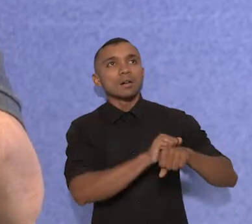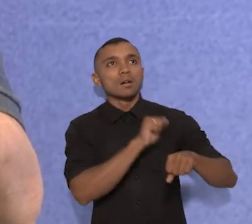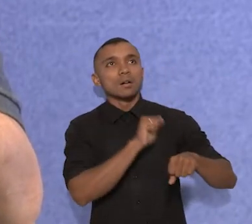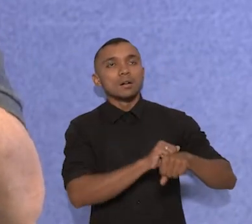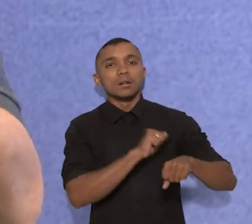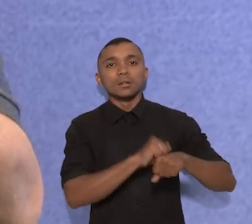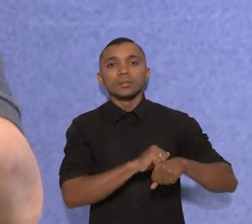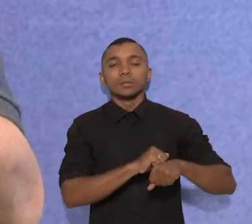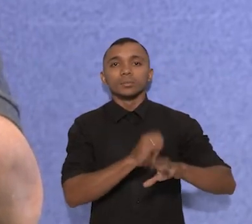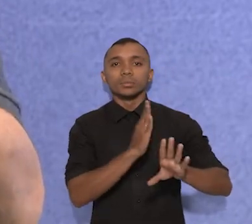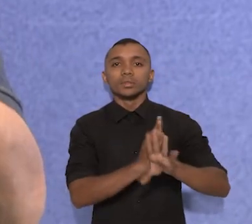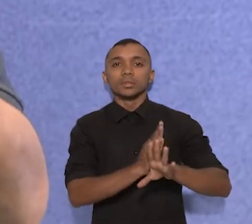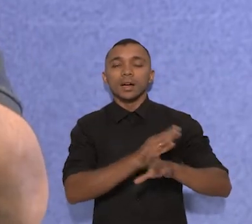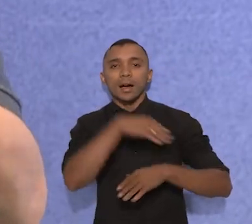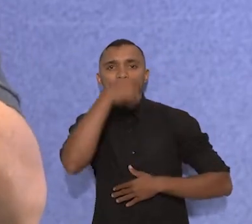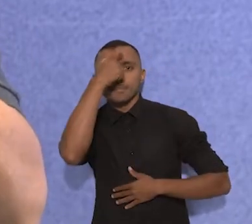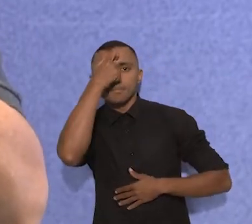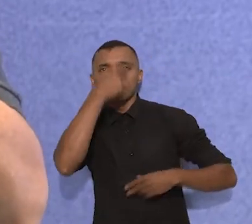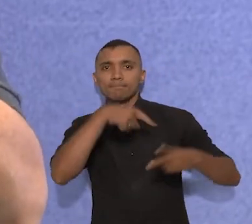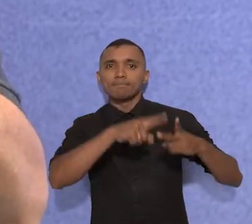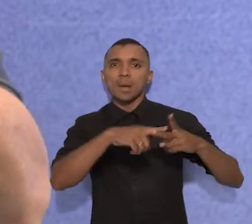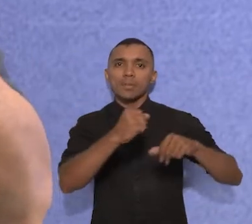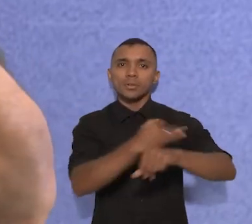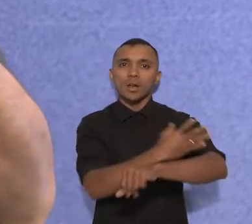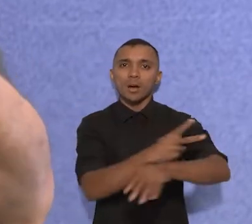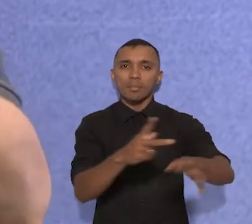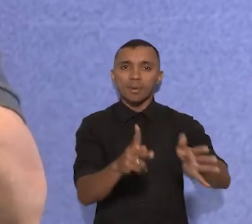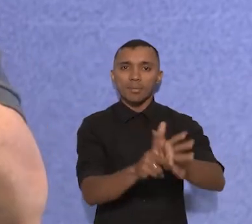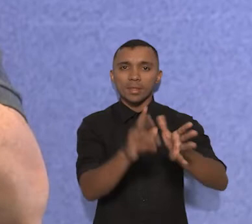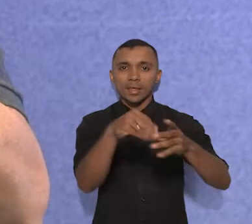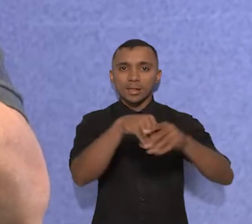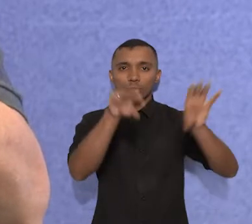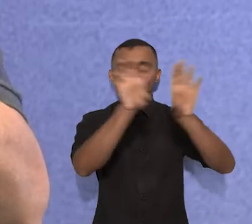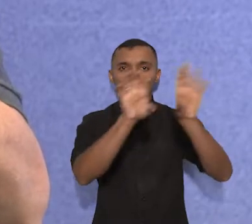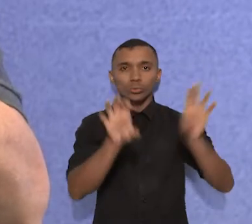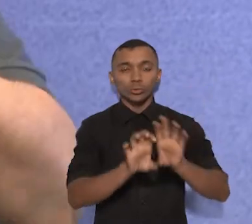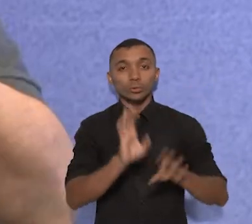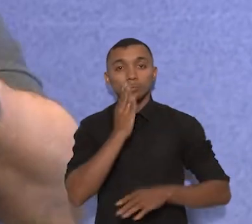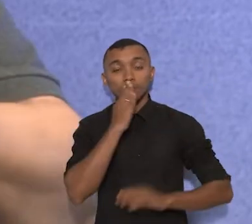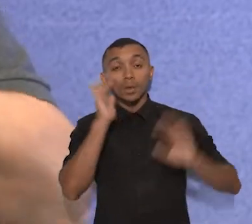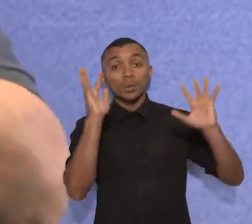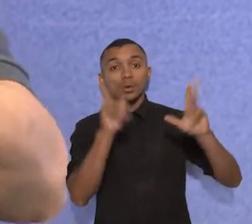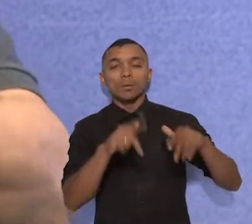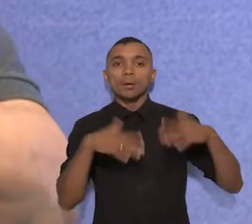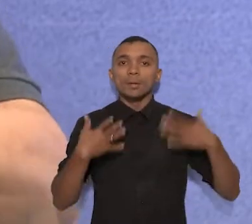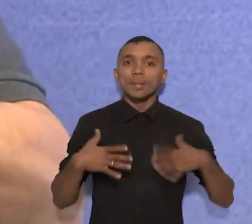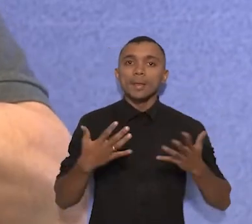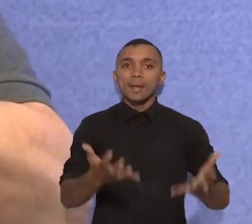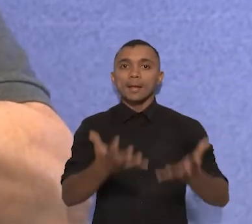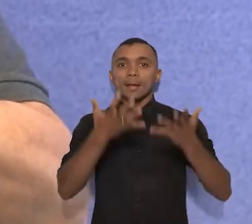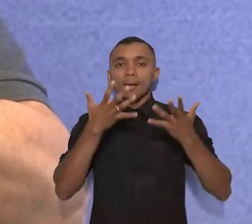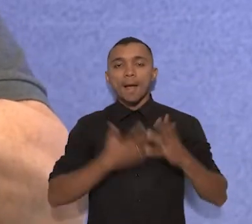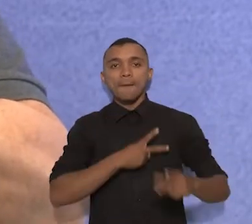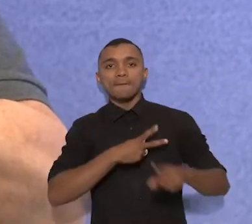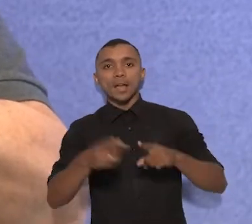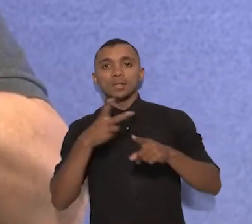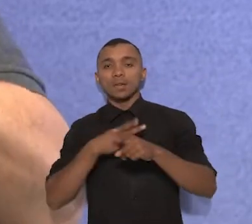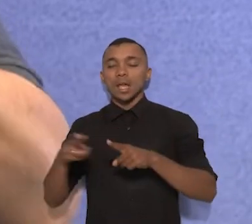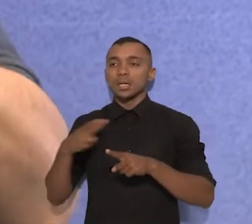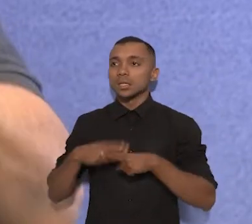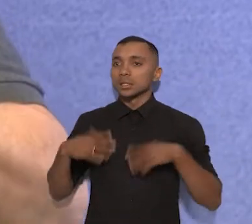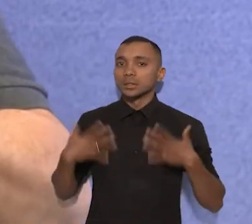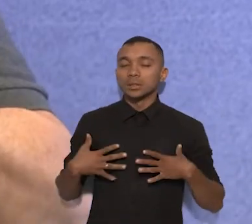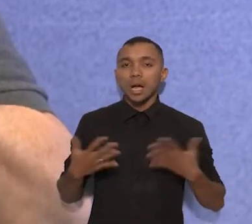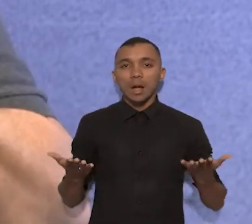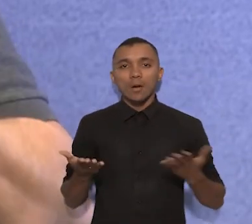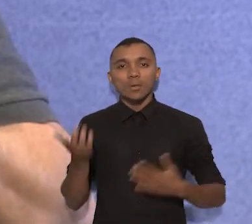O emocional, o psicológico do Fortaleza, eles estavam muito abalados, né? Todo mundo querendo decidir a parada. Agora não, ele